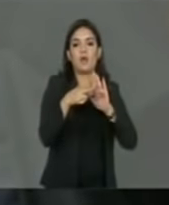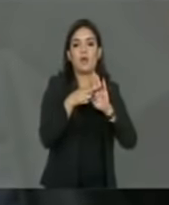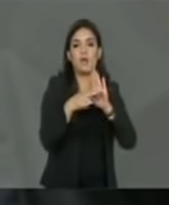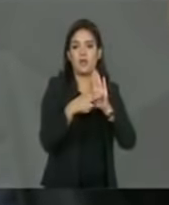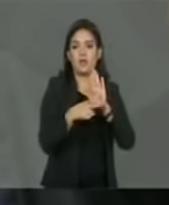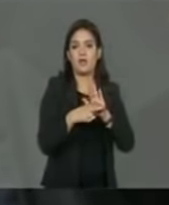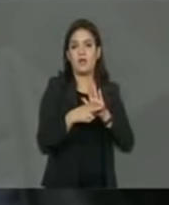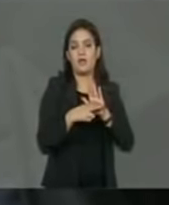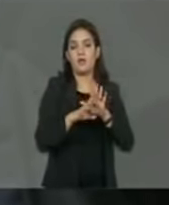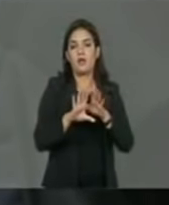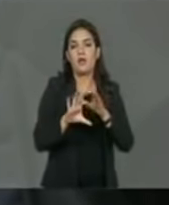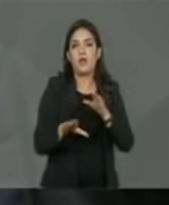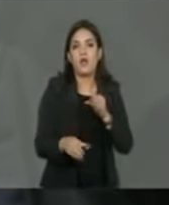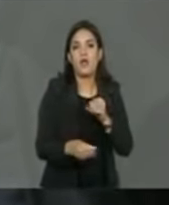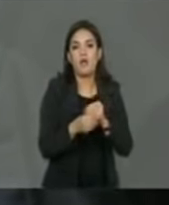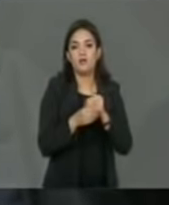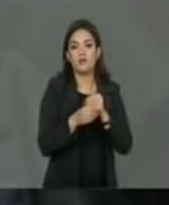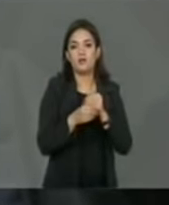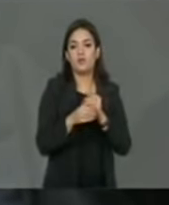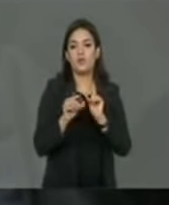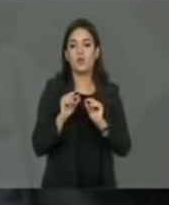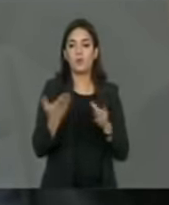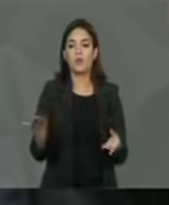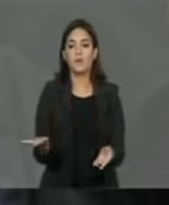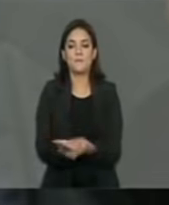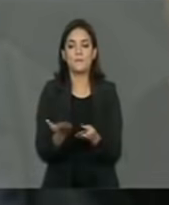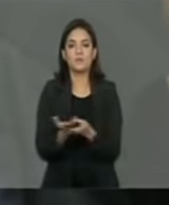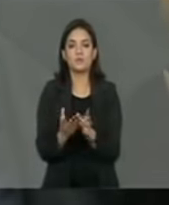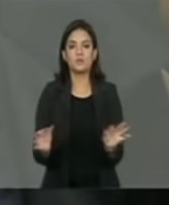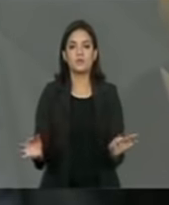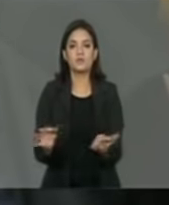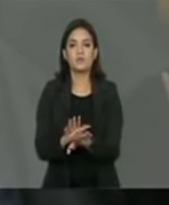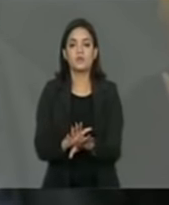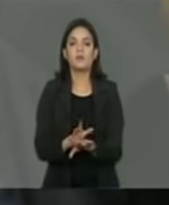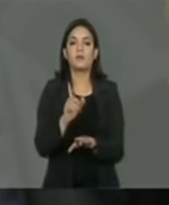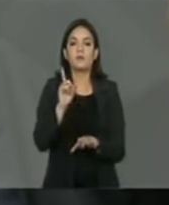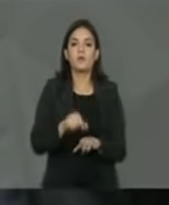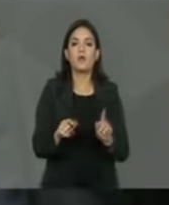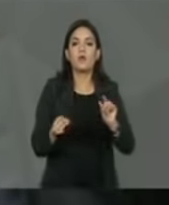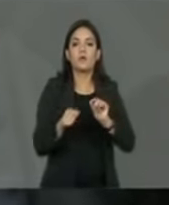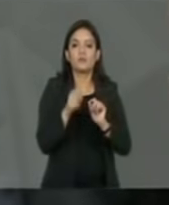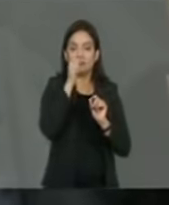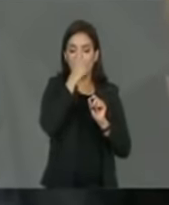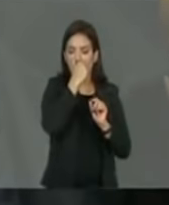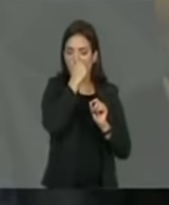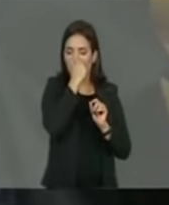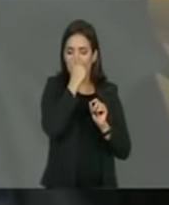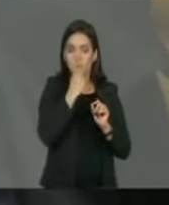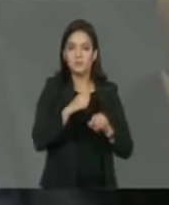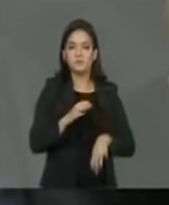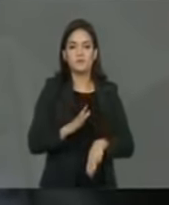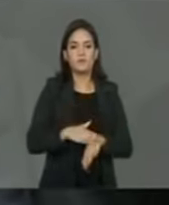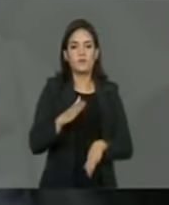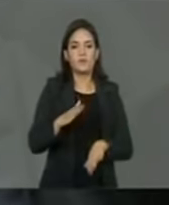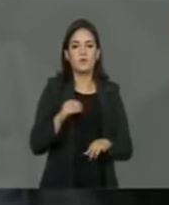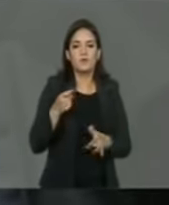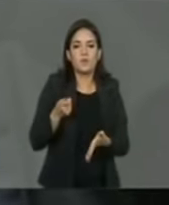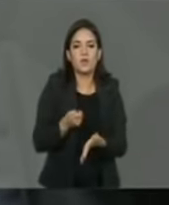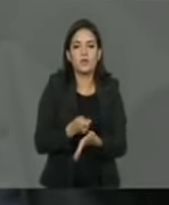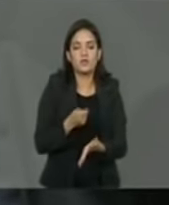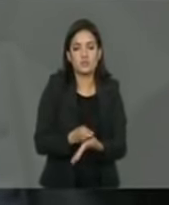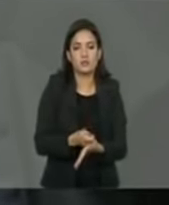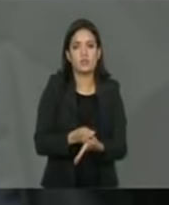adicional do trânsito em julgado circunstância que torna consequentemente mais intensa a